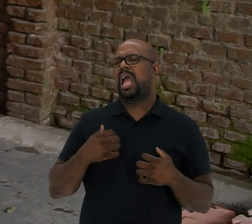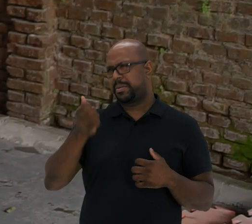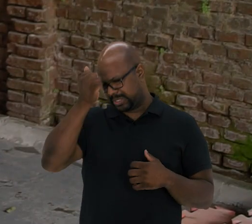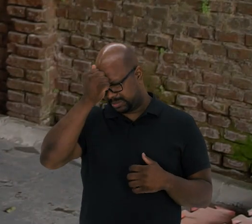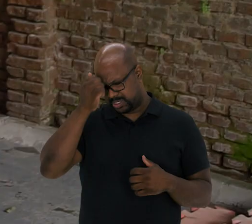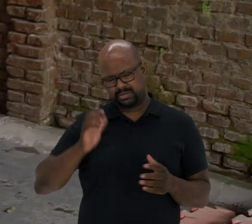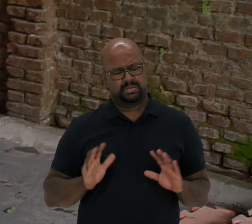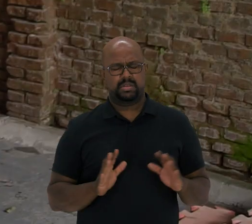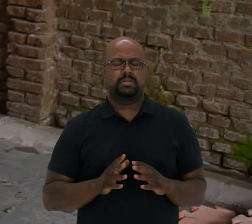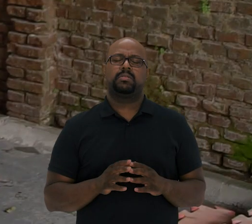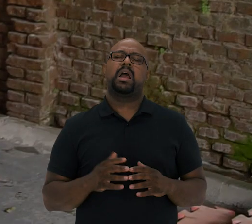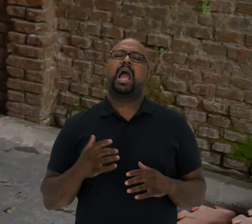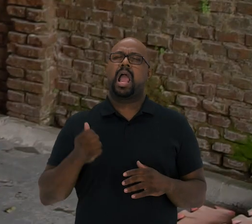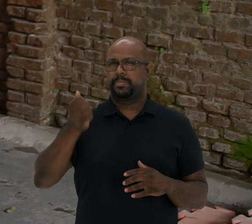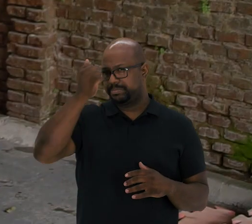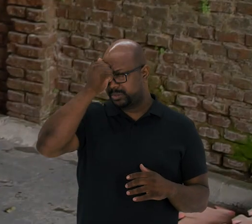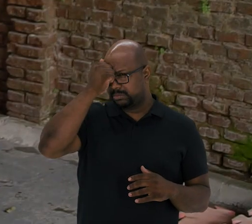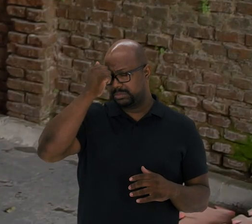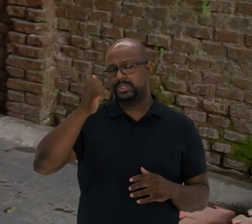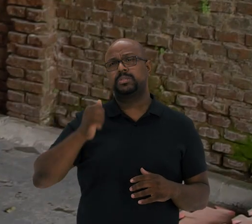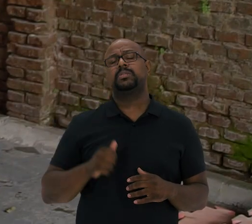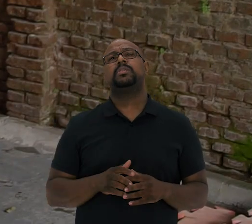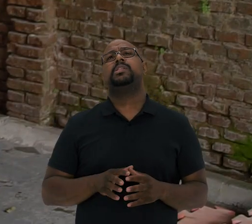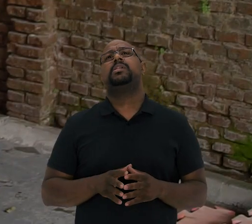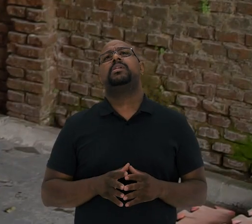forma nenhuma. Arrependimento, não. Arrependimento